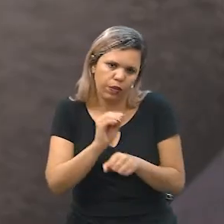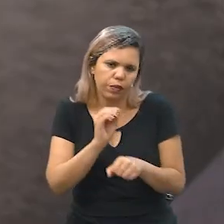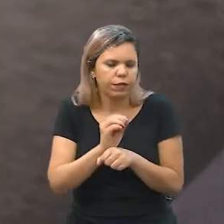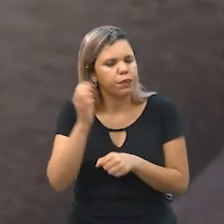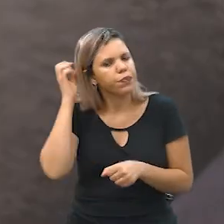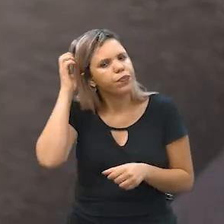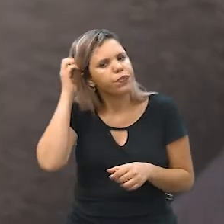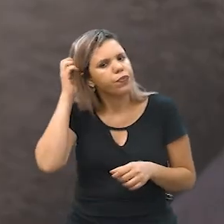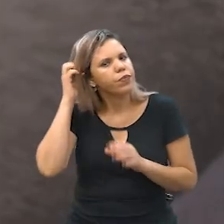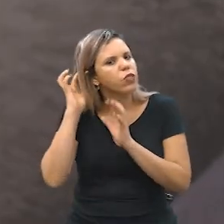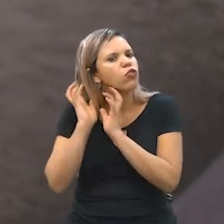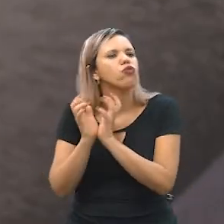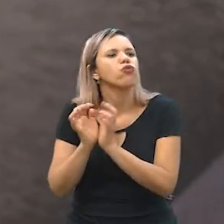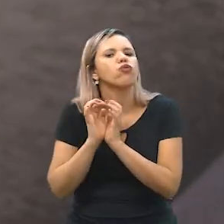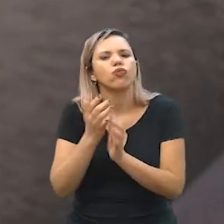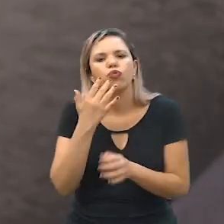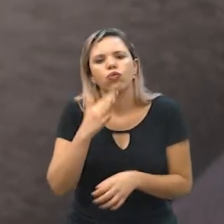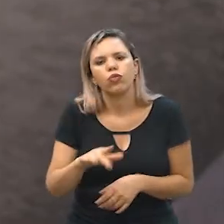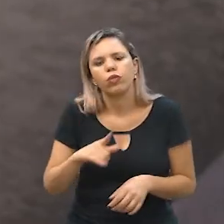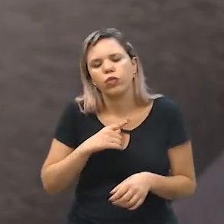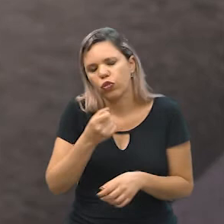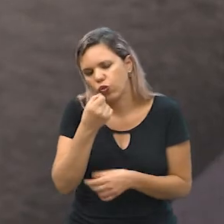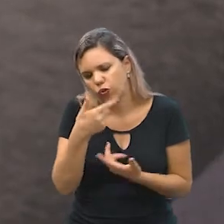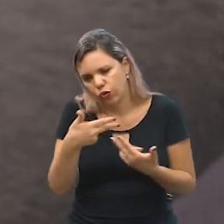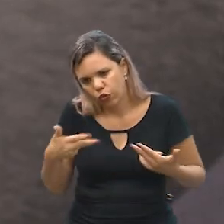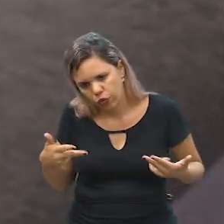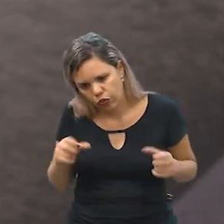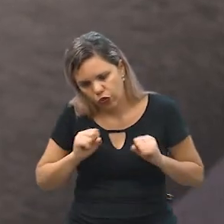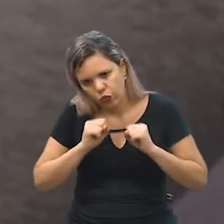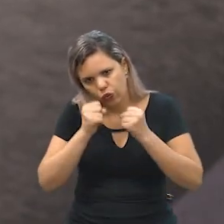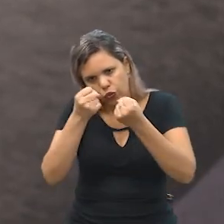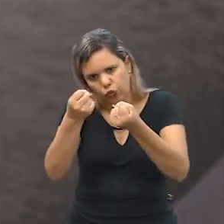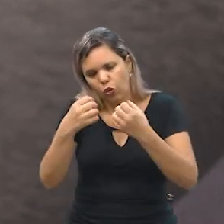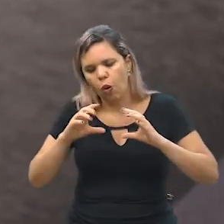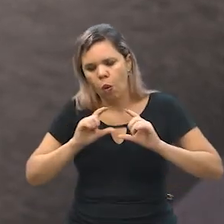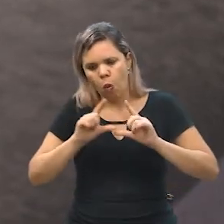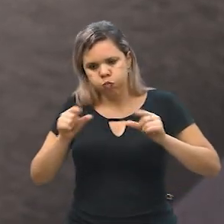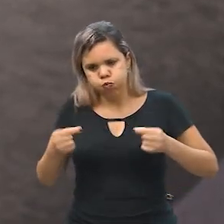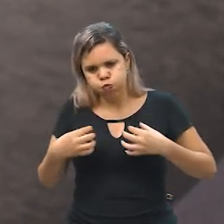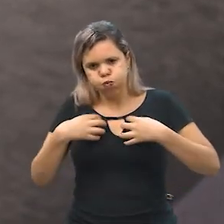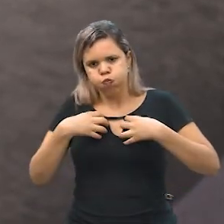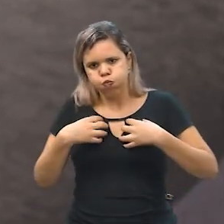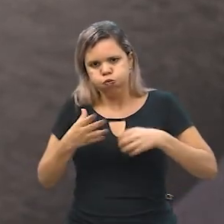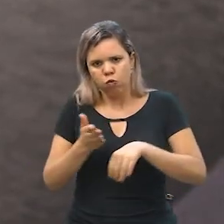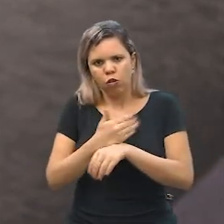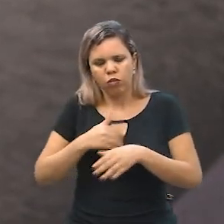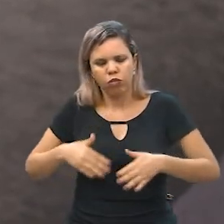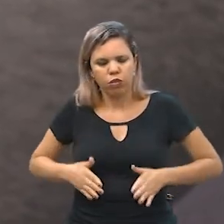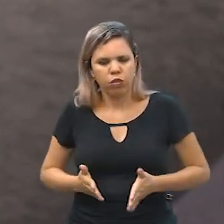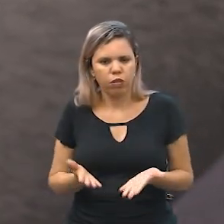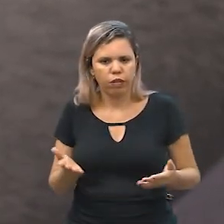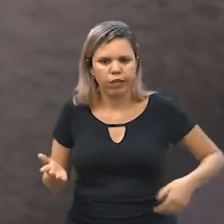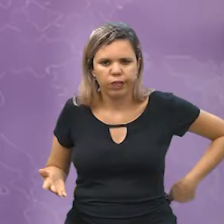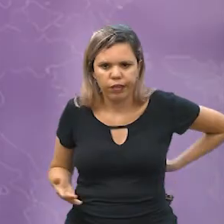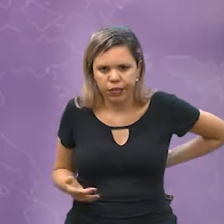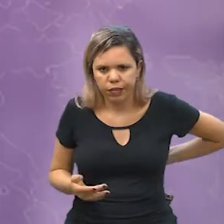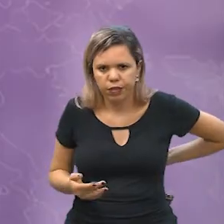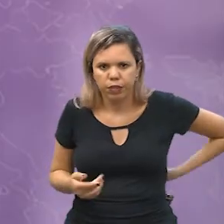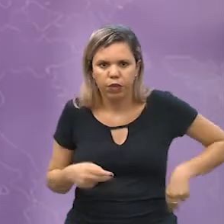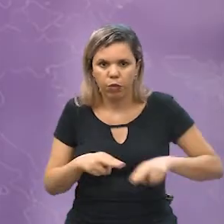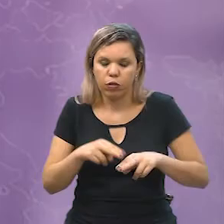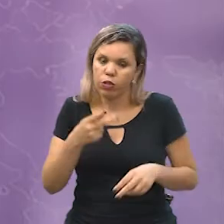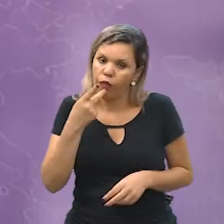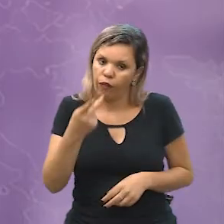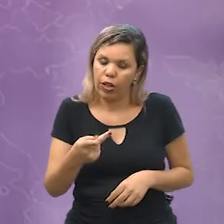protegem o cérebro da criança, tem remédio que fortalece o pulmão antes de nascer. Então, por isso que eu falo que é